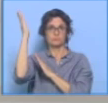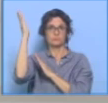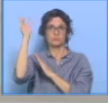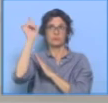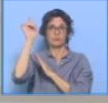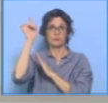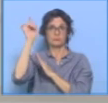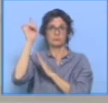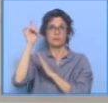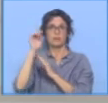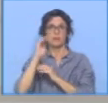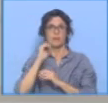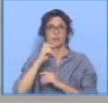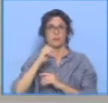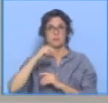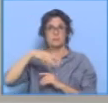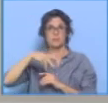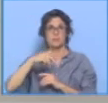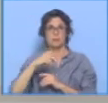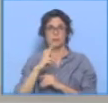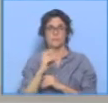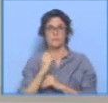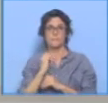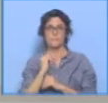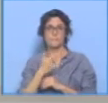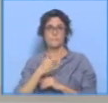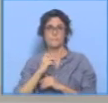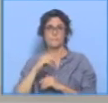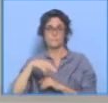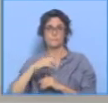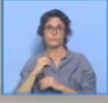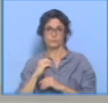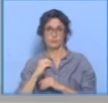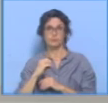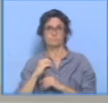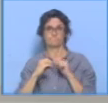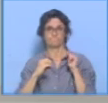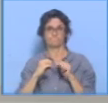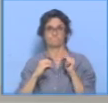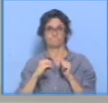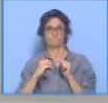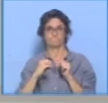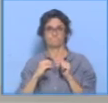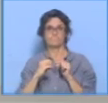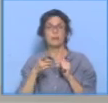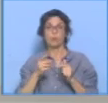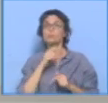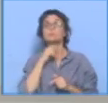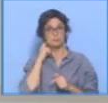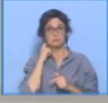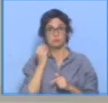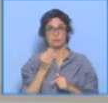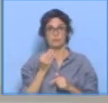Ora, então, o sacerdote deve precisamente encarnar também ele, no seu